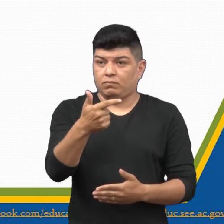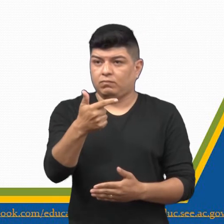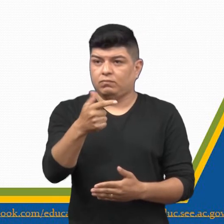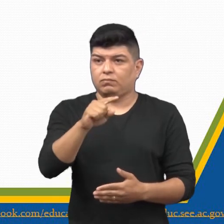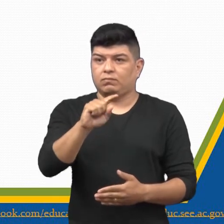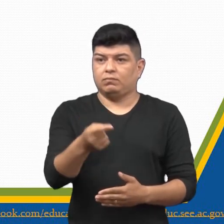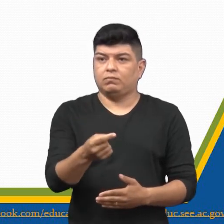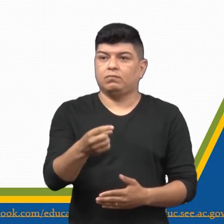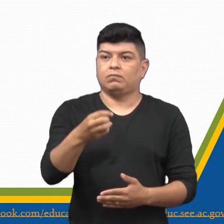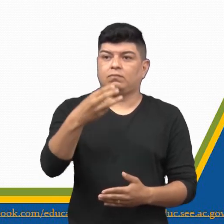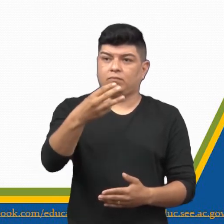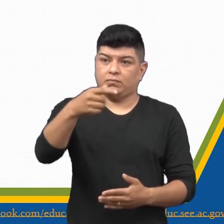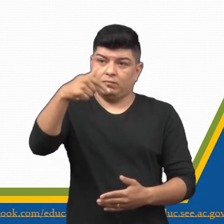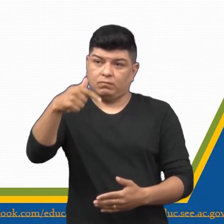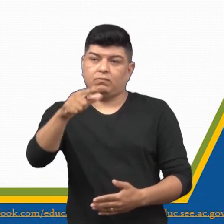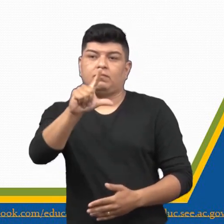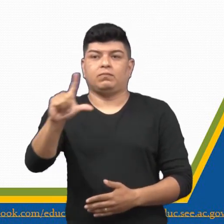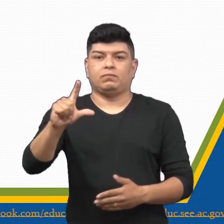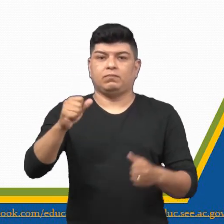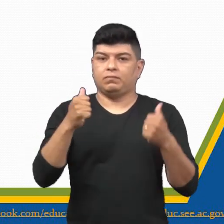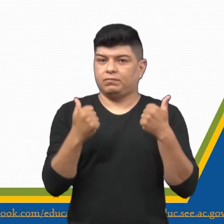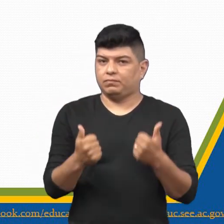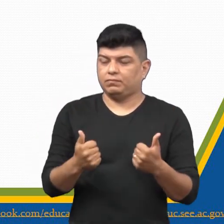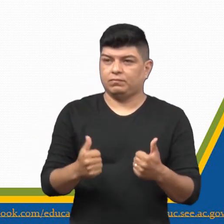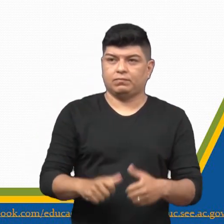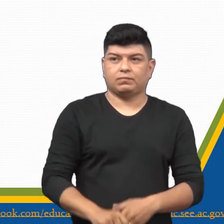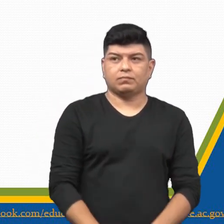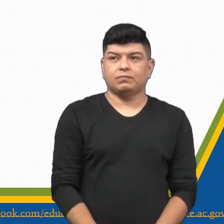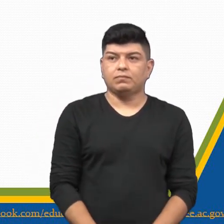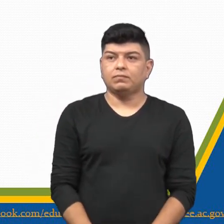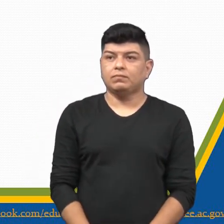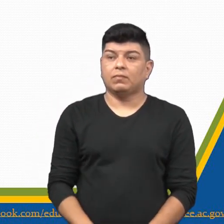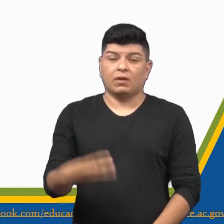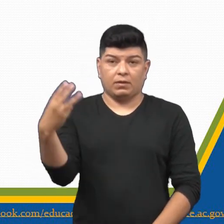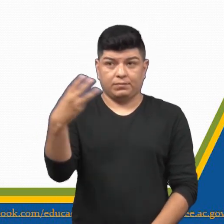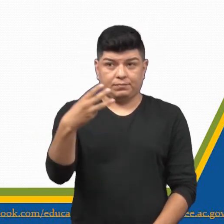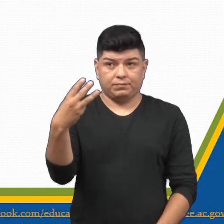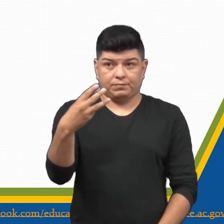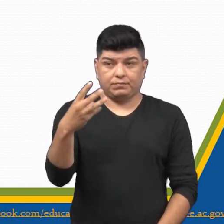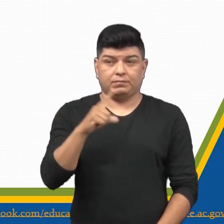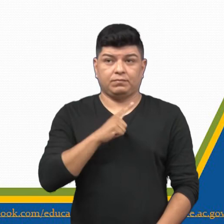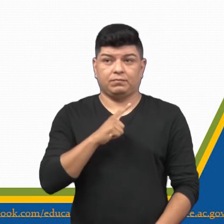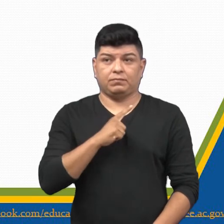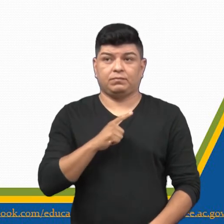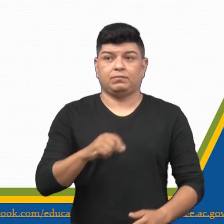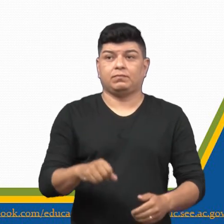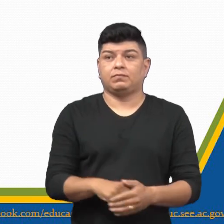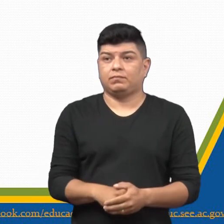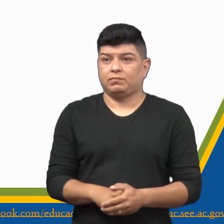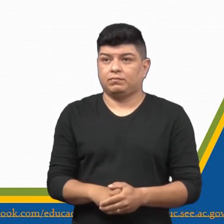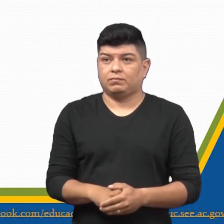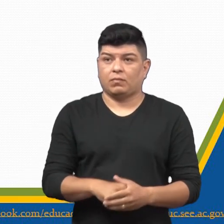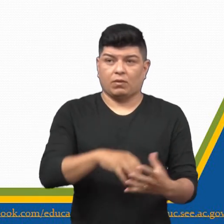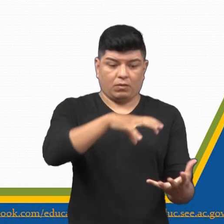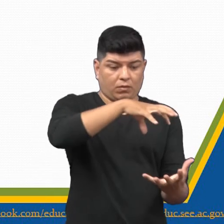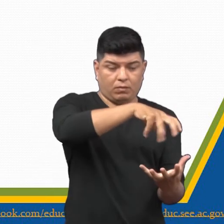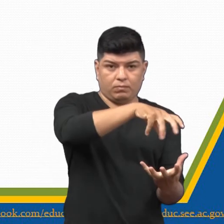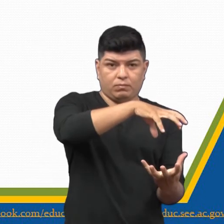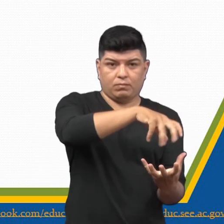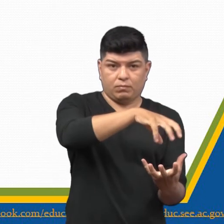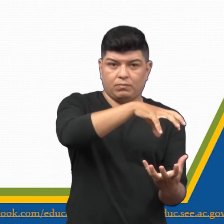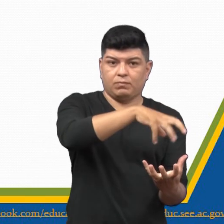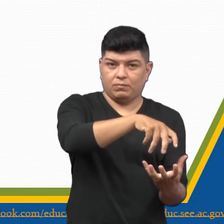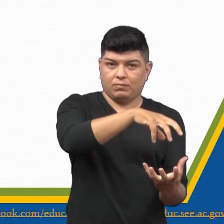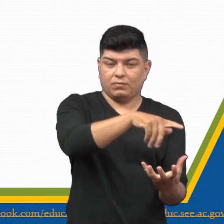12,37 litros. Ok, gente? Bom, e um terceiro caso, um frasco